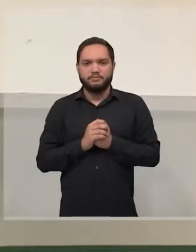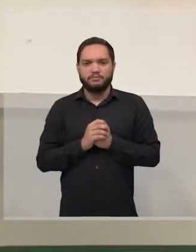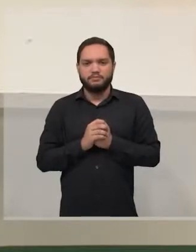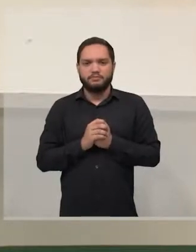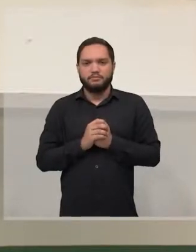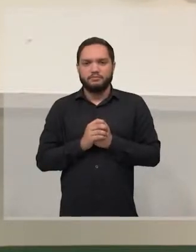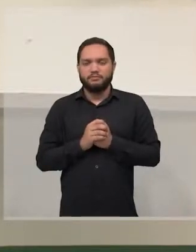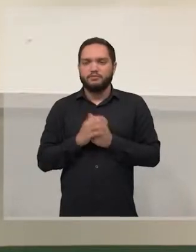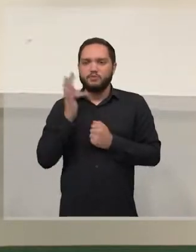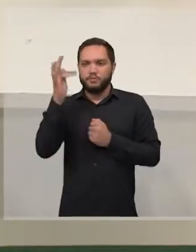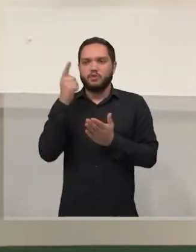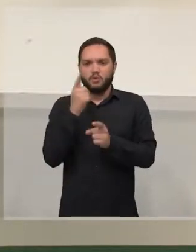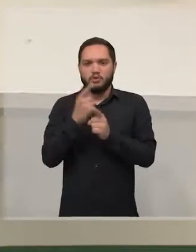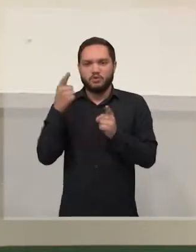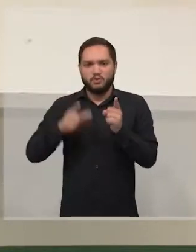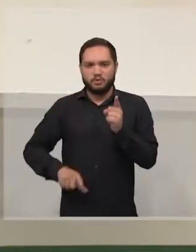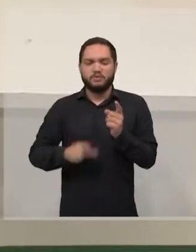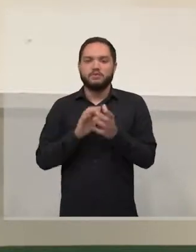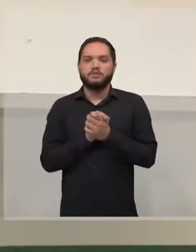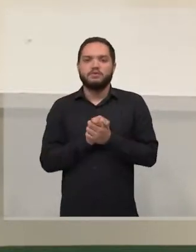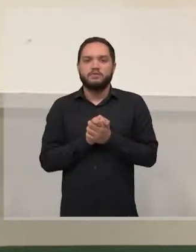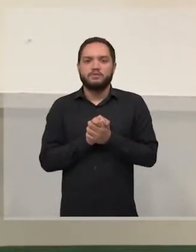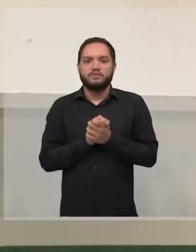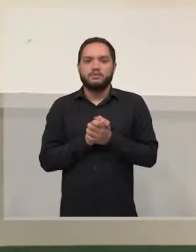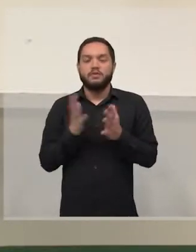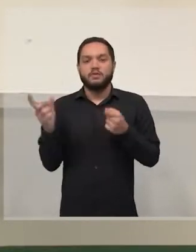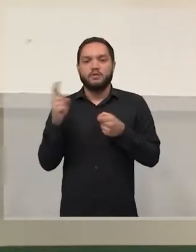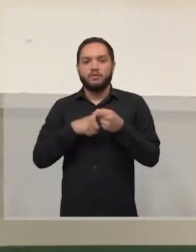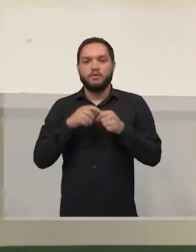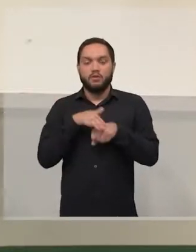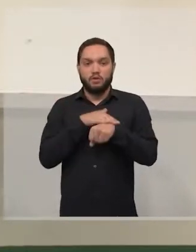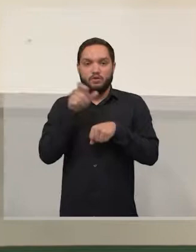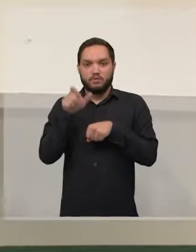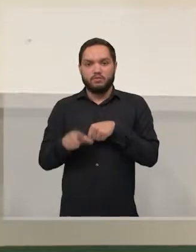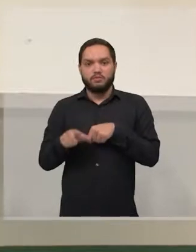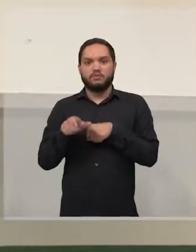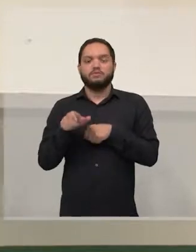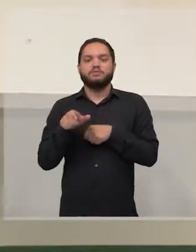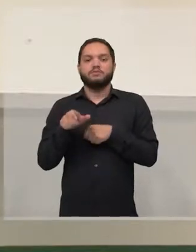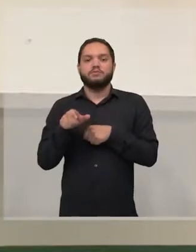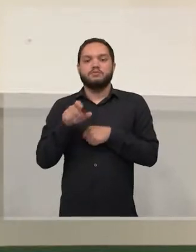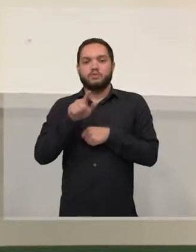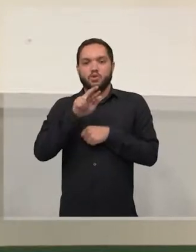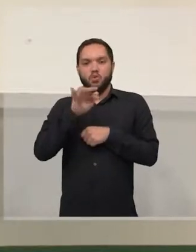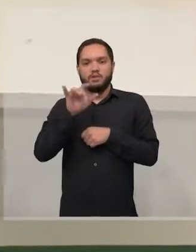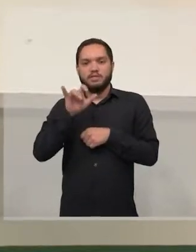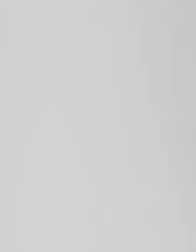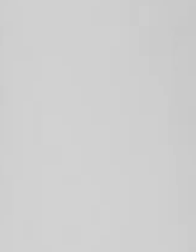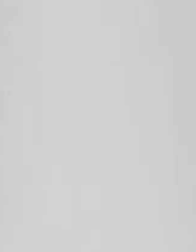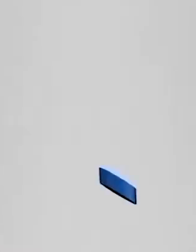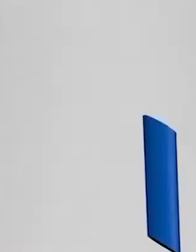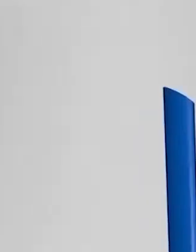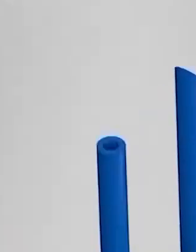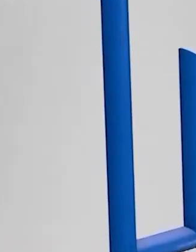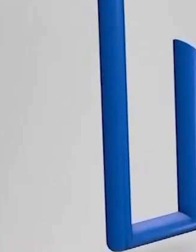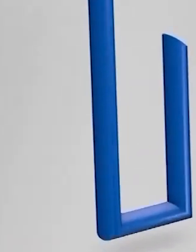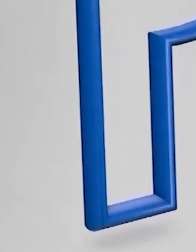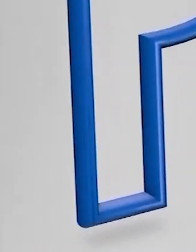próxima oportunidade. E em seguida nós voltaremos conversando com o consultor político Luiz Cláudio Ferreira Barbosa.